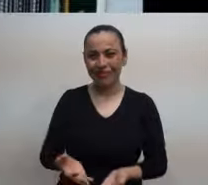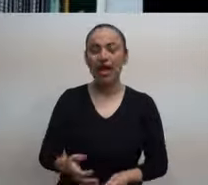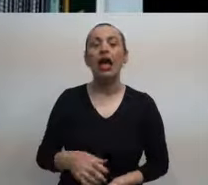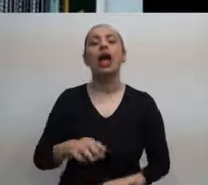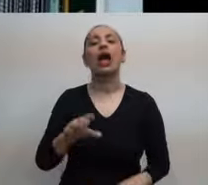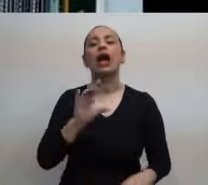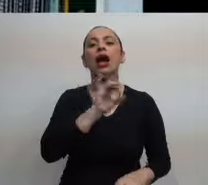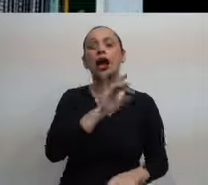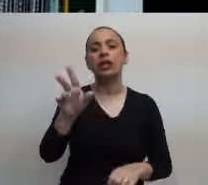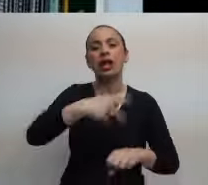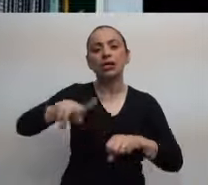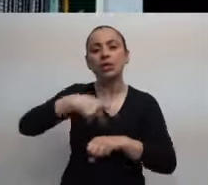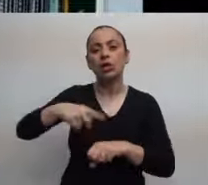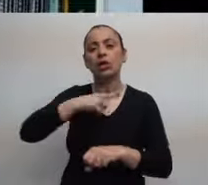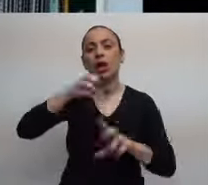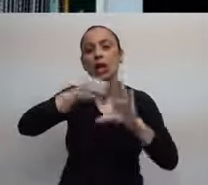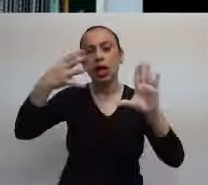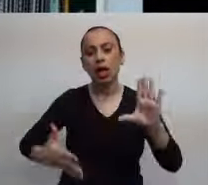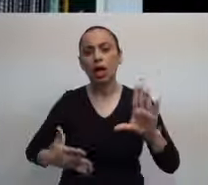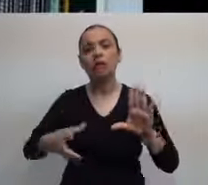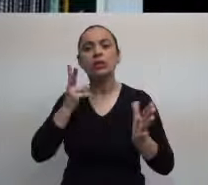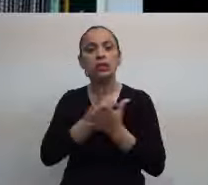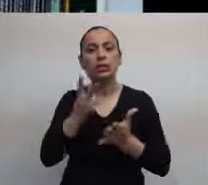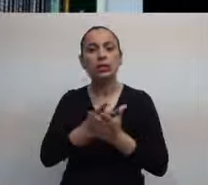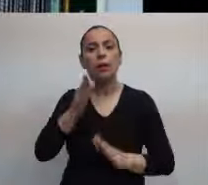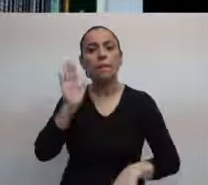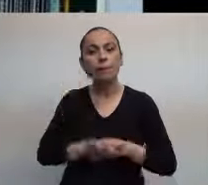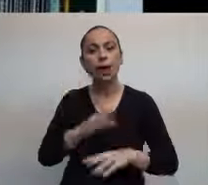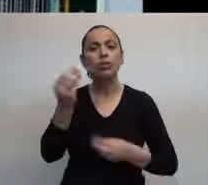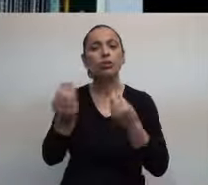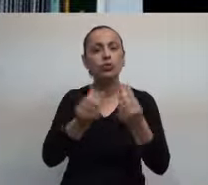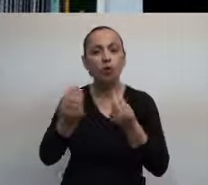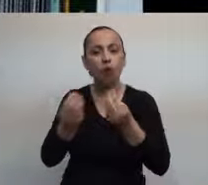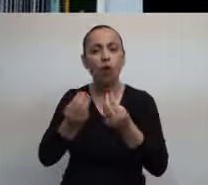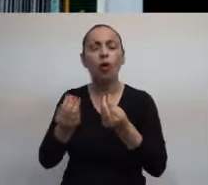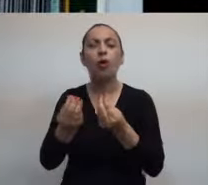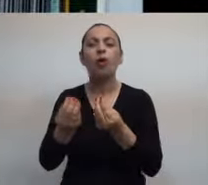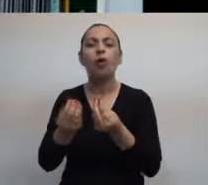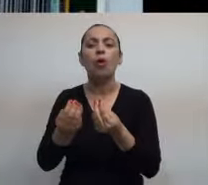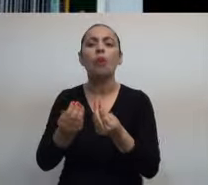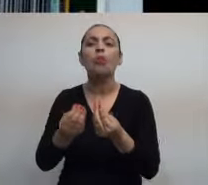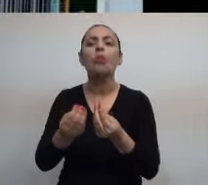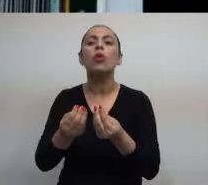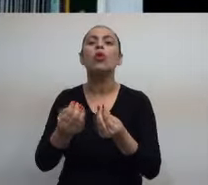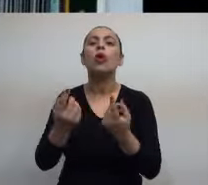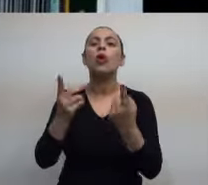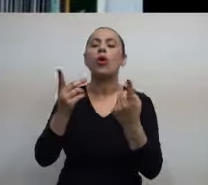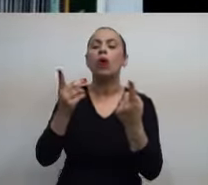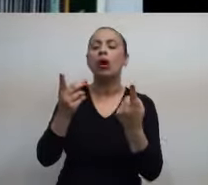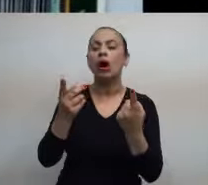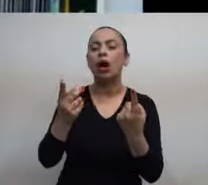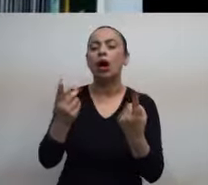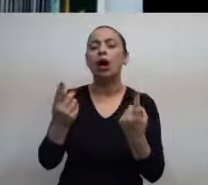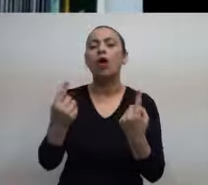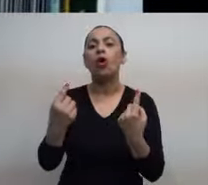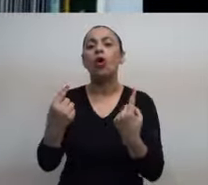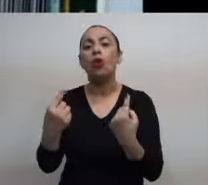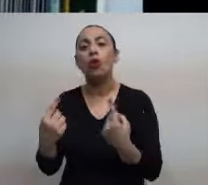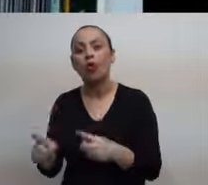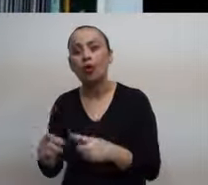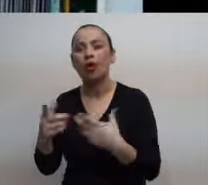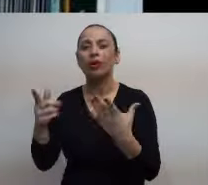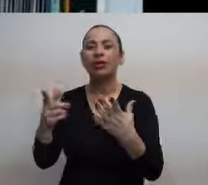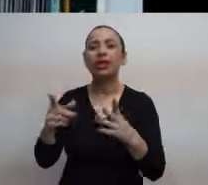o Estado-nação se caracteriza sempre mais pelas medidas contra os portadores